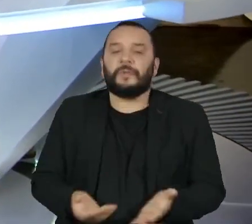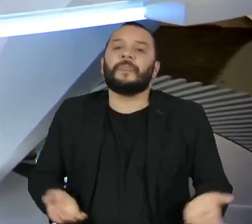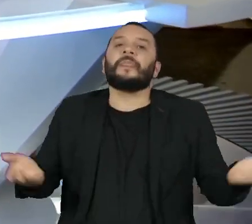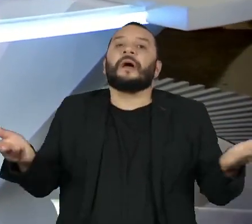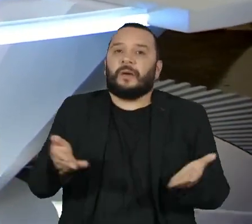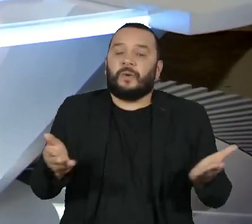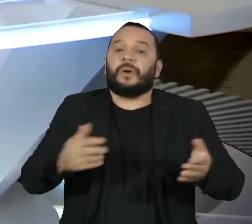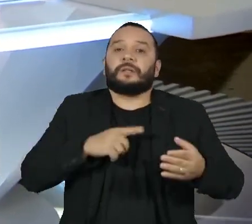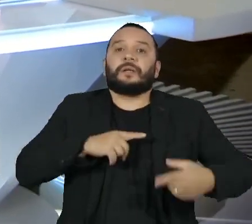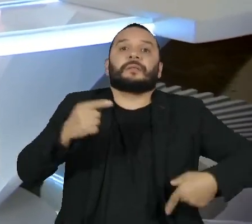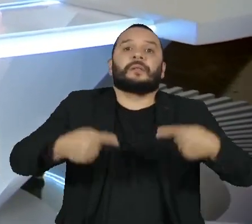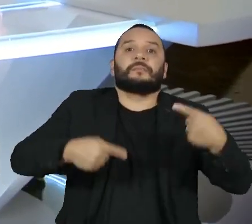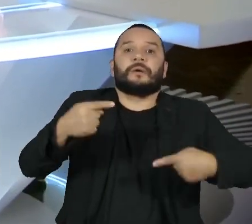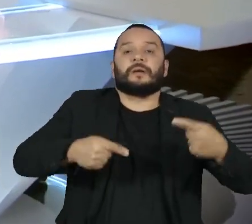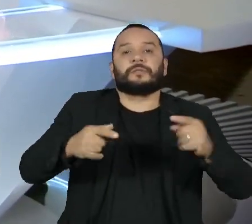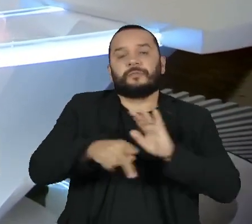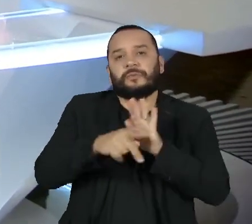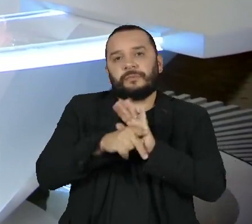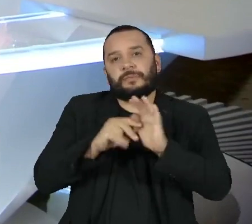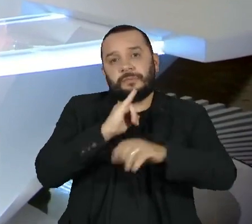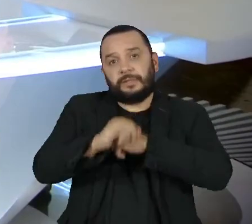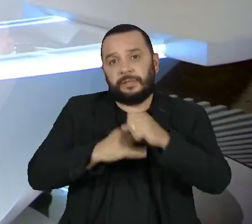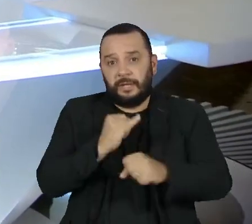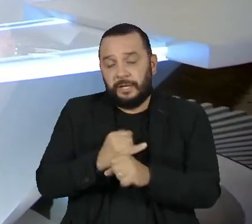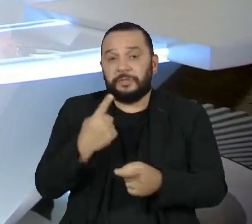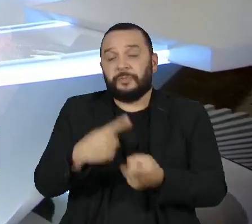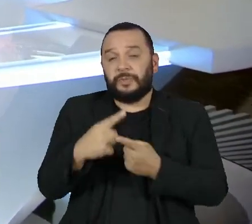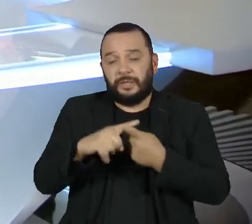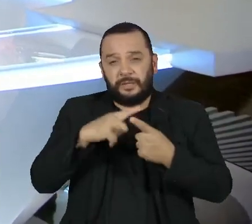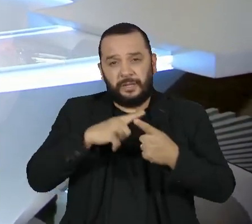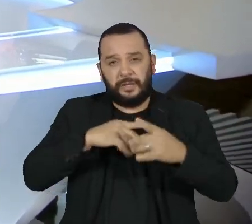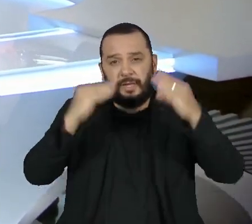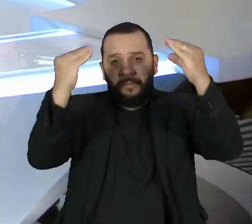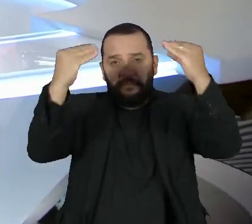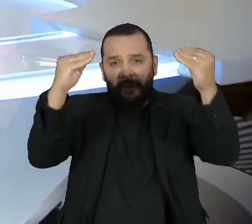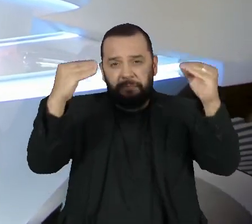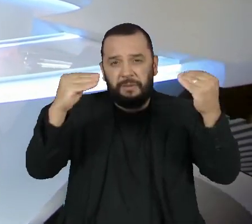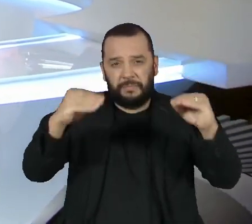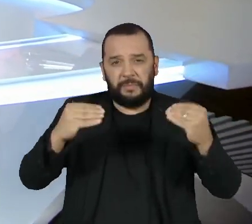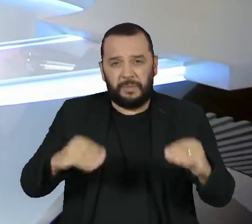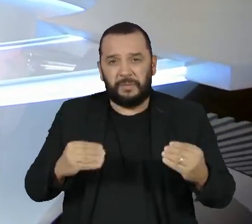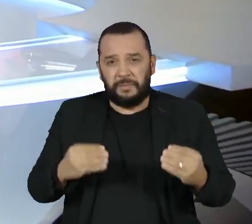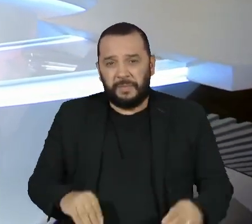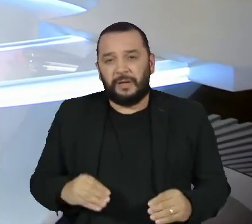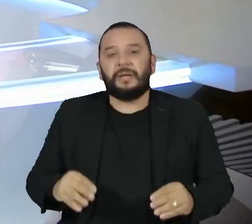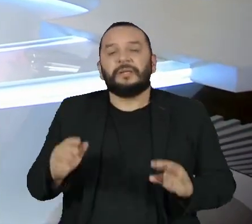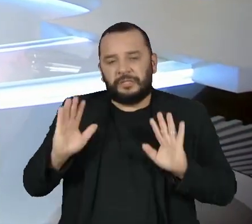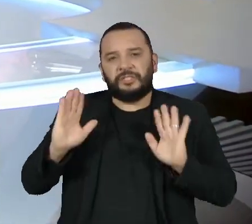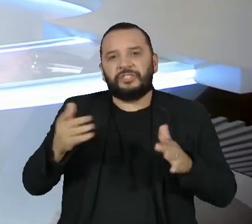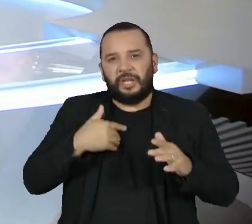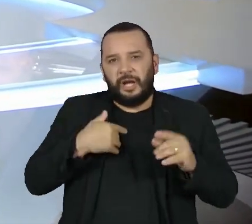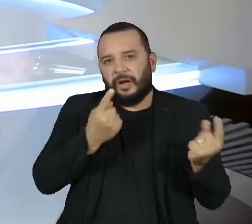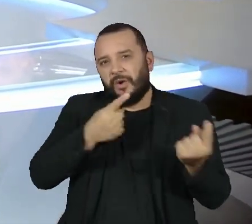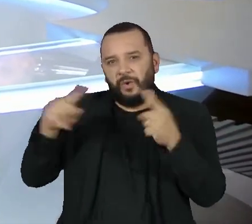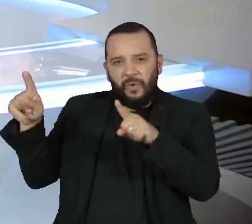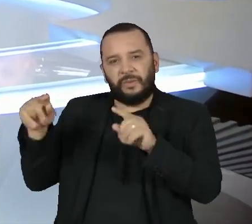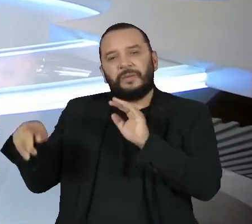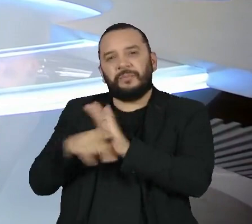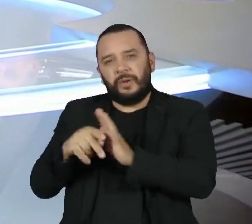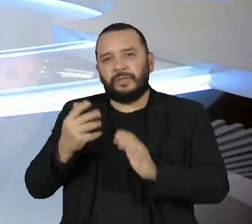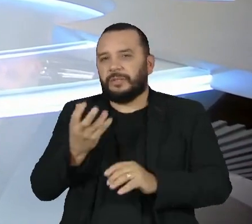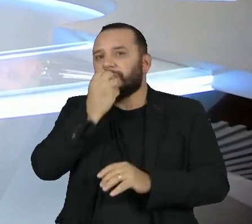ambiente digital e hoje é comum ver publicações nas redes com argumentos que atacam a censura e defendem a liberdade de